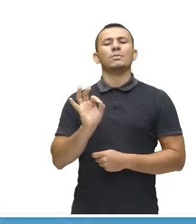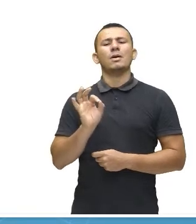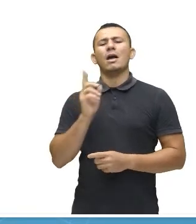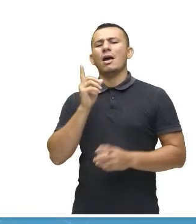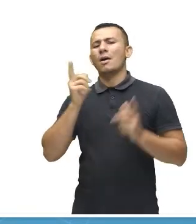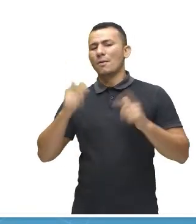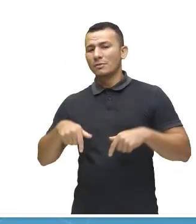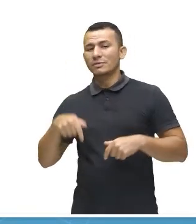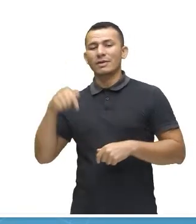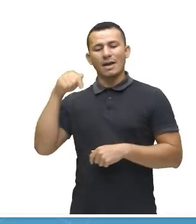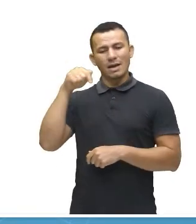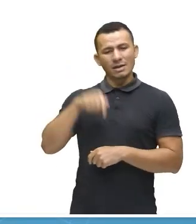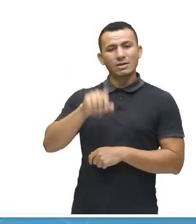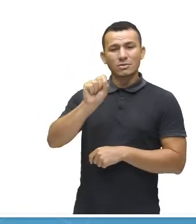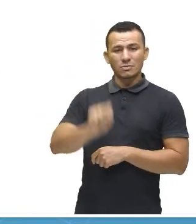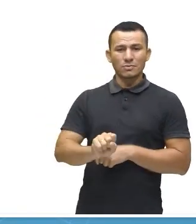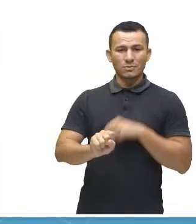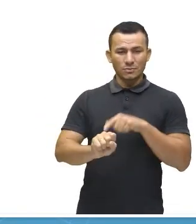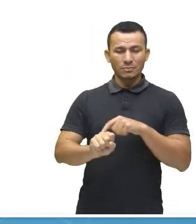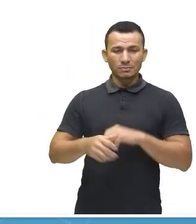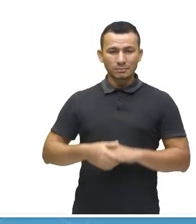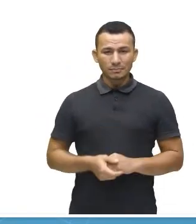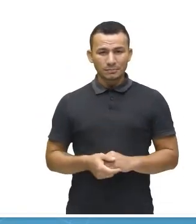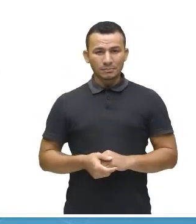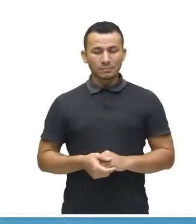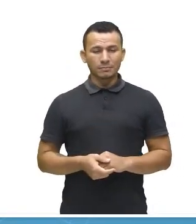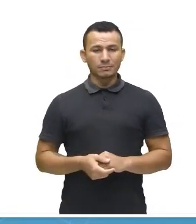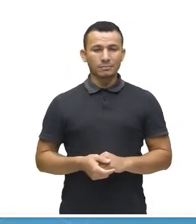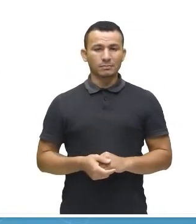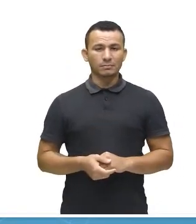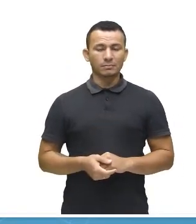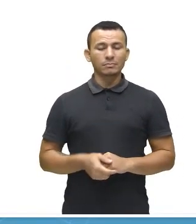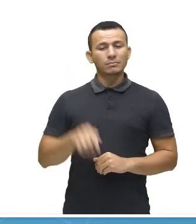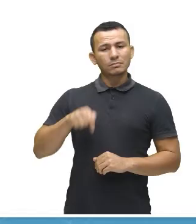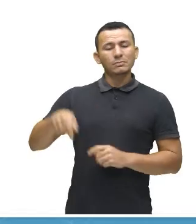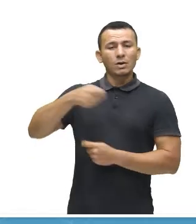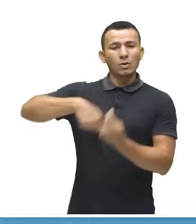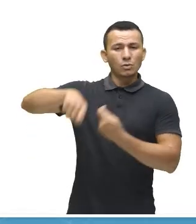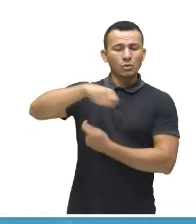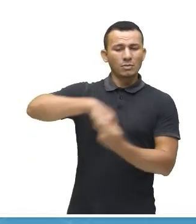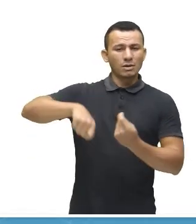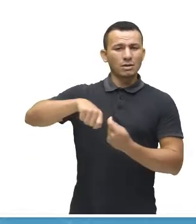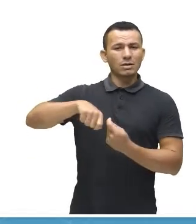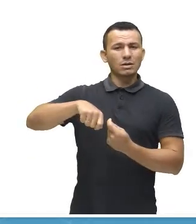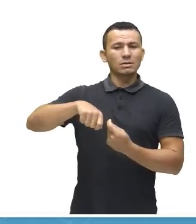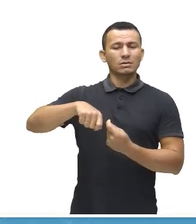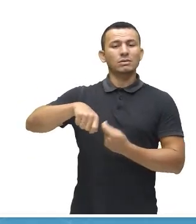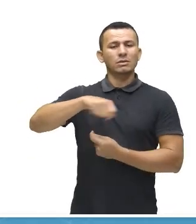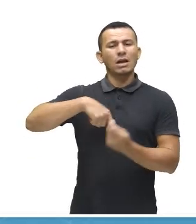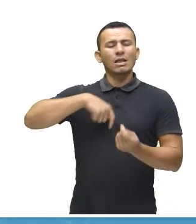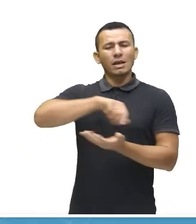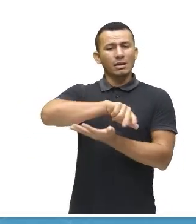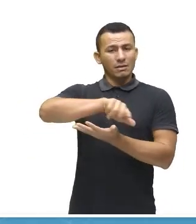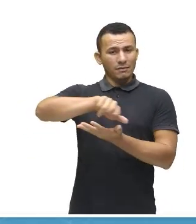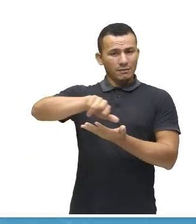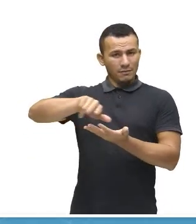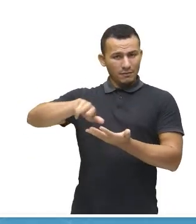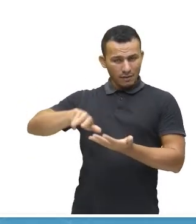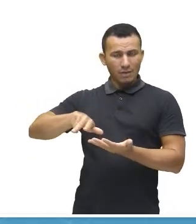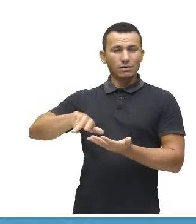vem, né, do Centro-Sul. A sua economia ela é o quê? Dinâmica, ela é diversificada, ela